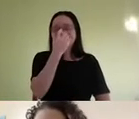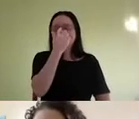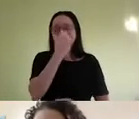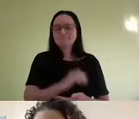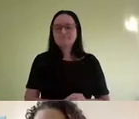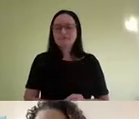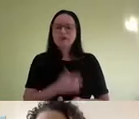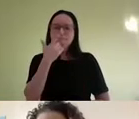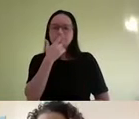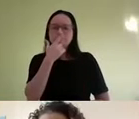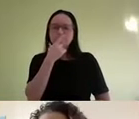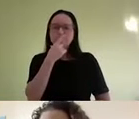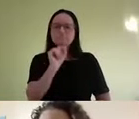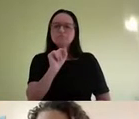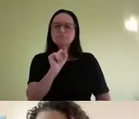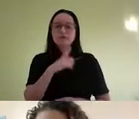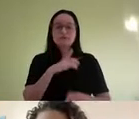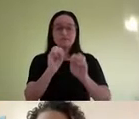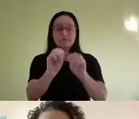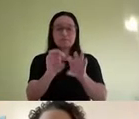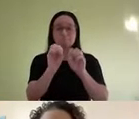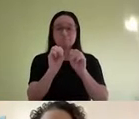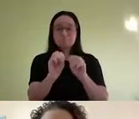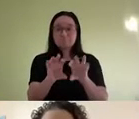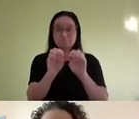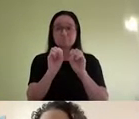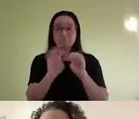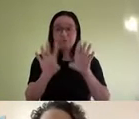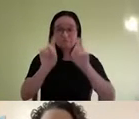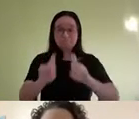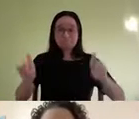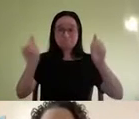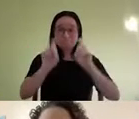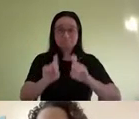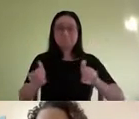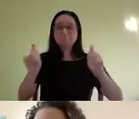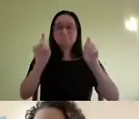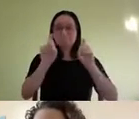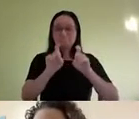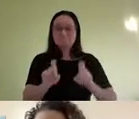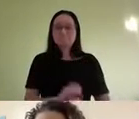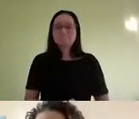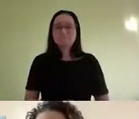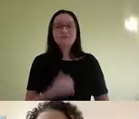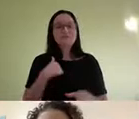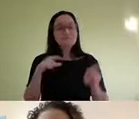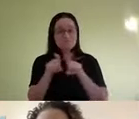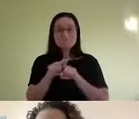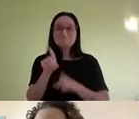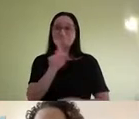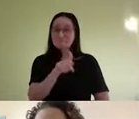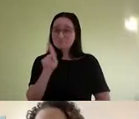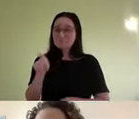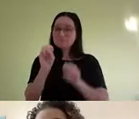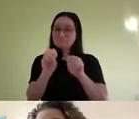oportunidade de dar aula de informática, então, além de tudo, na minha carreira eu fui professora, então, fui